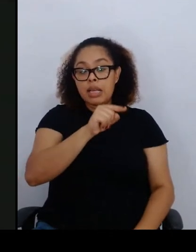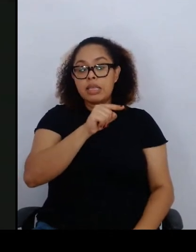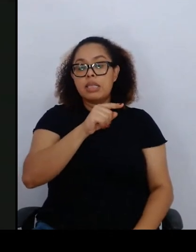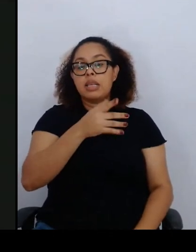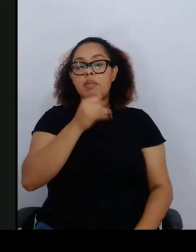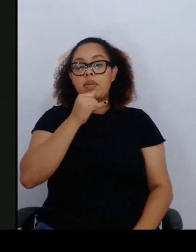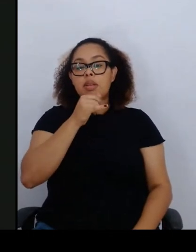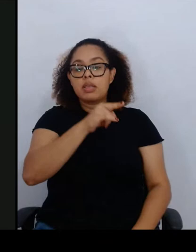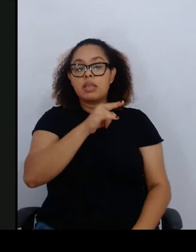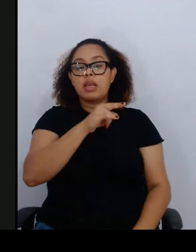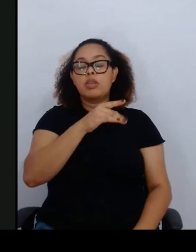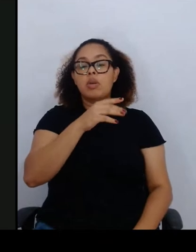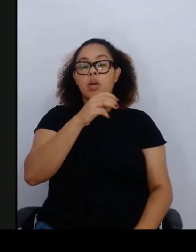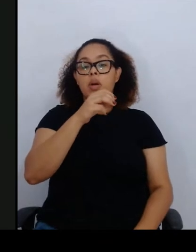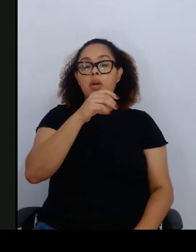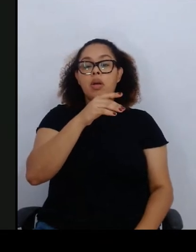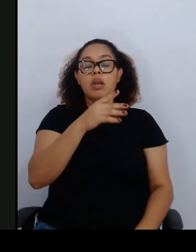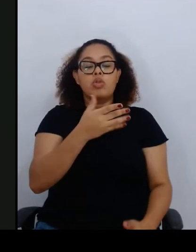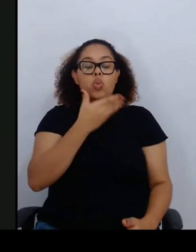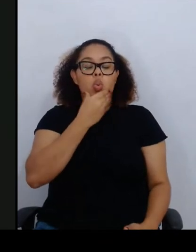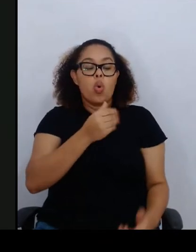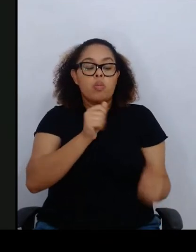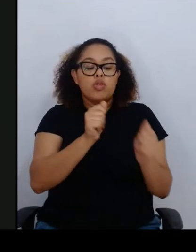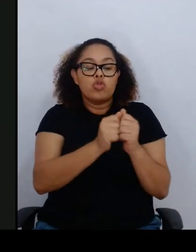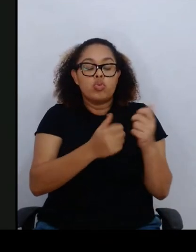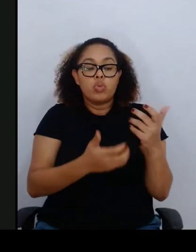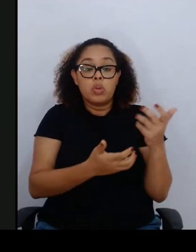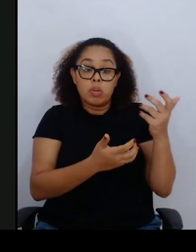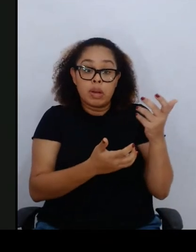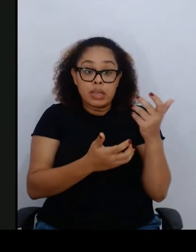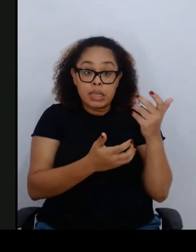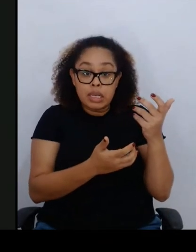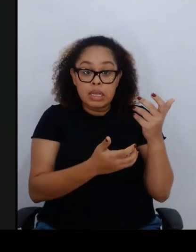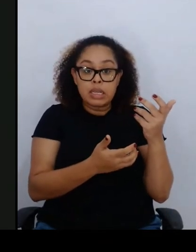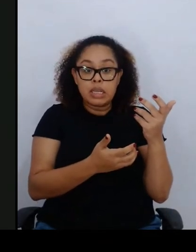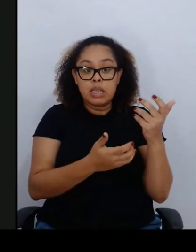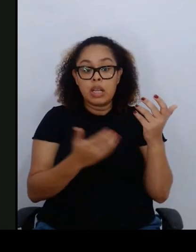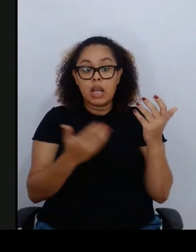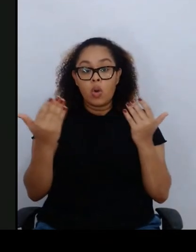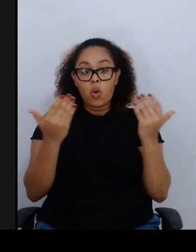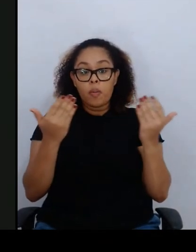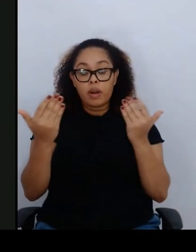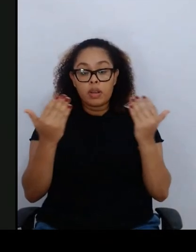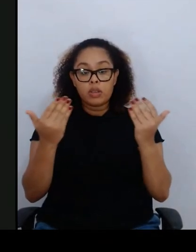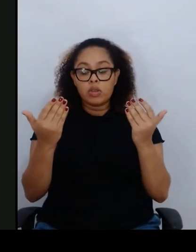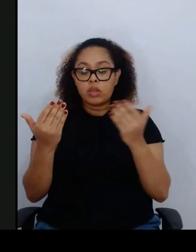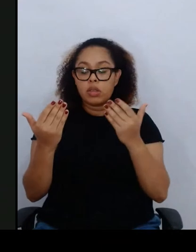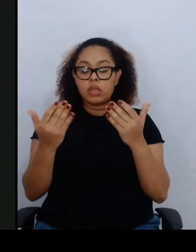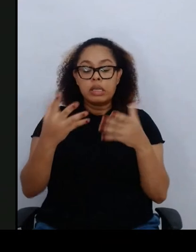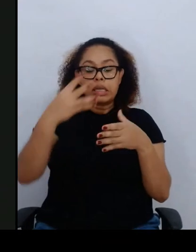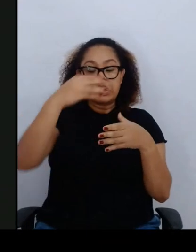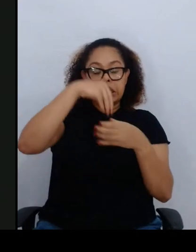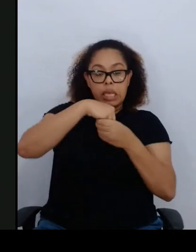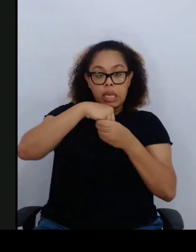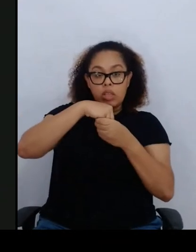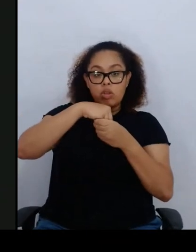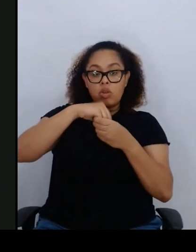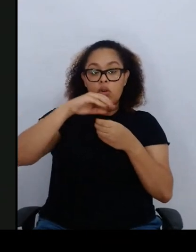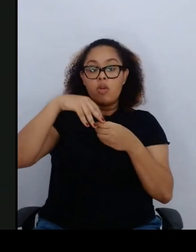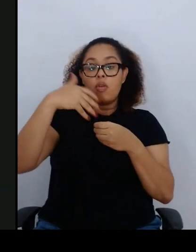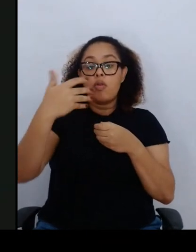transitória tanto na representação física do espaço quer dizer tanto interior como exterior como também na relação com o objeto que